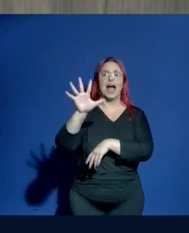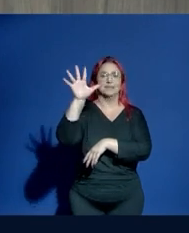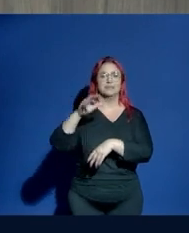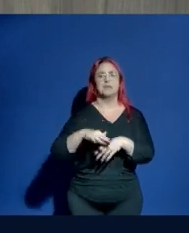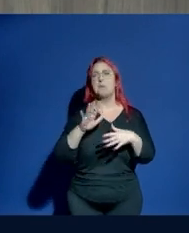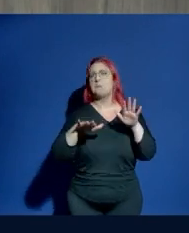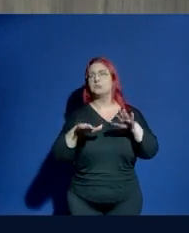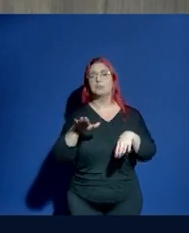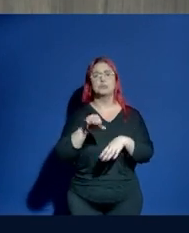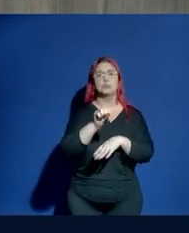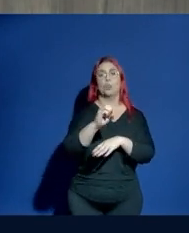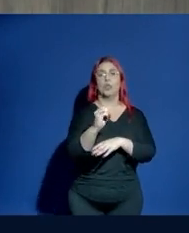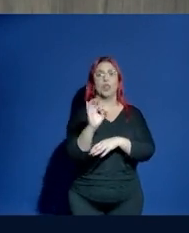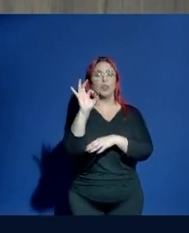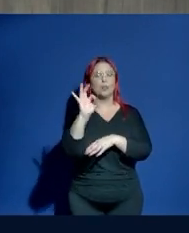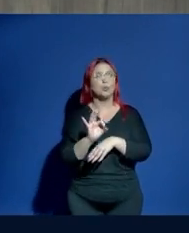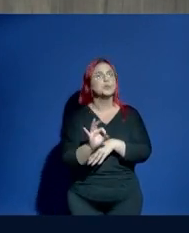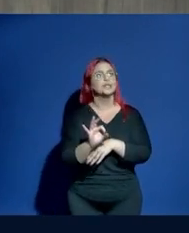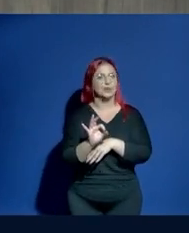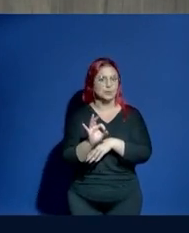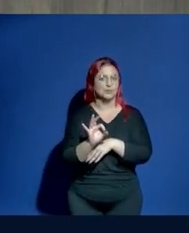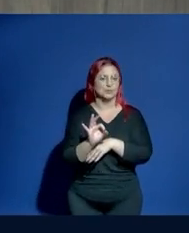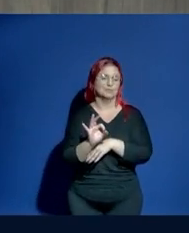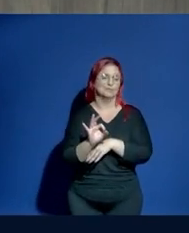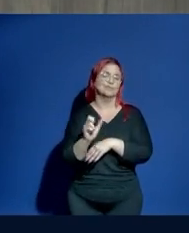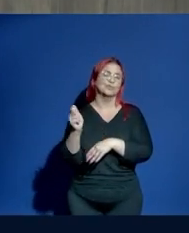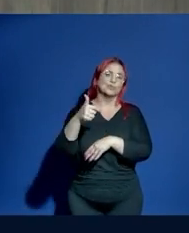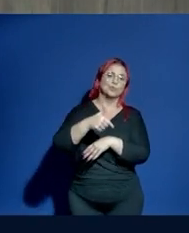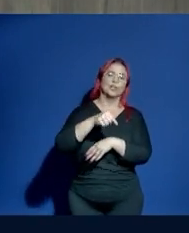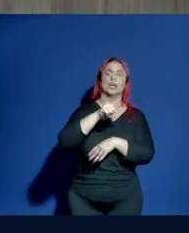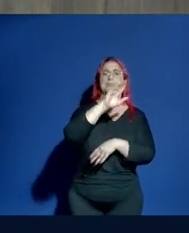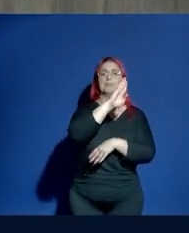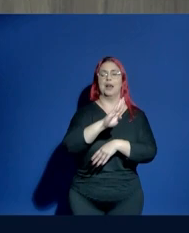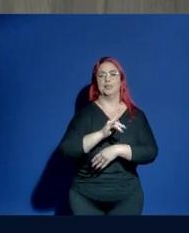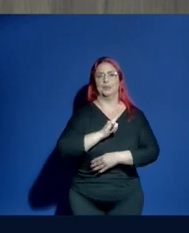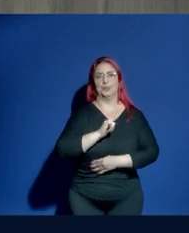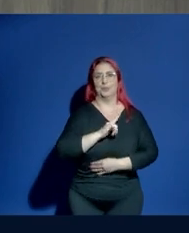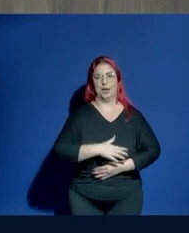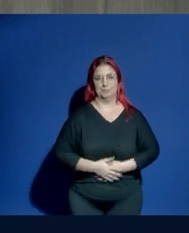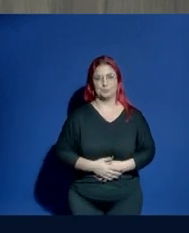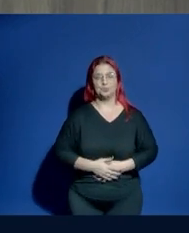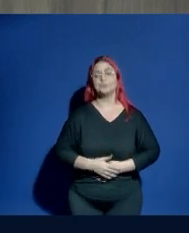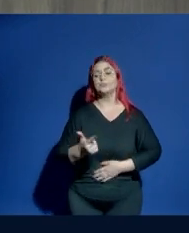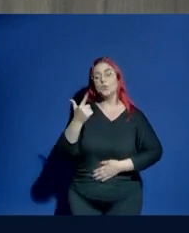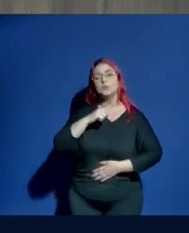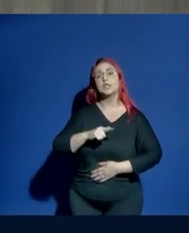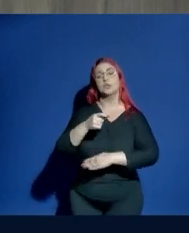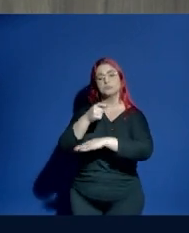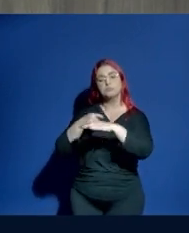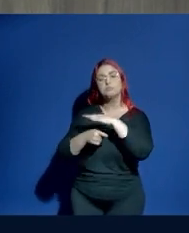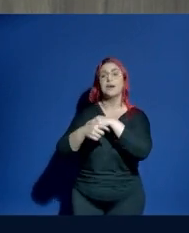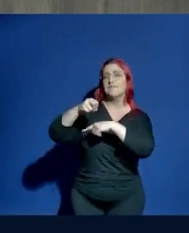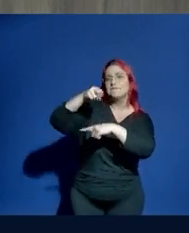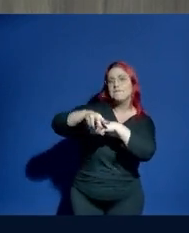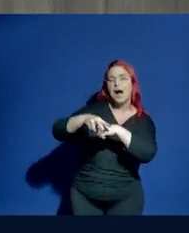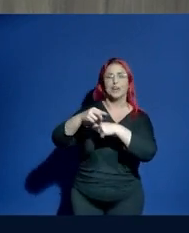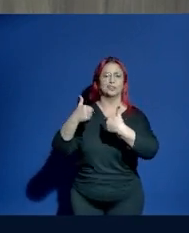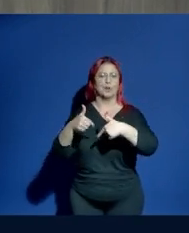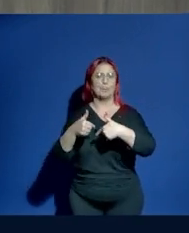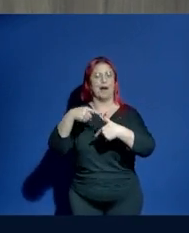tá falando de chegar a quase 80% do que o Brasil consome hoje gerando investimento do Brasil emprego no Brasil